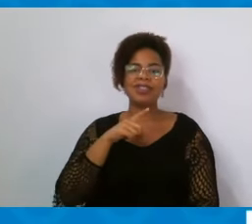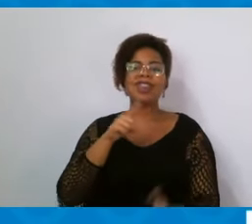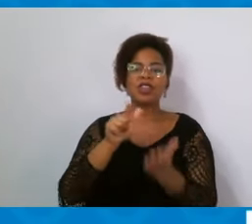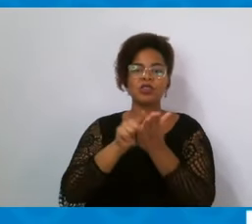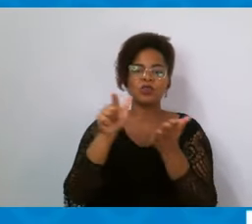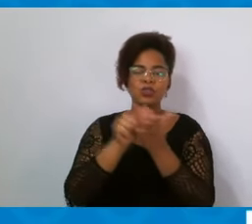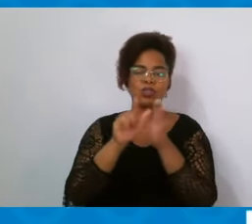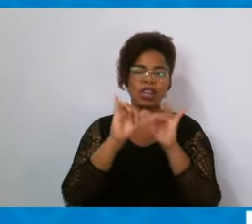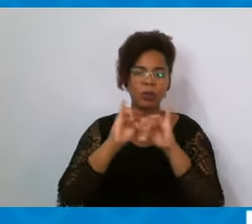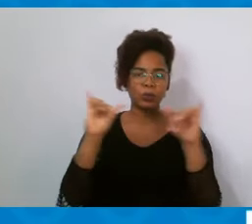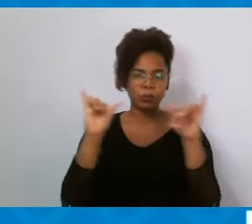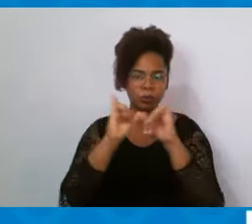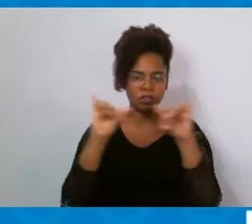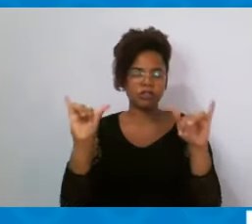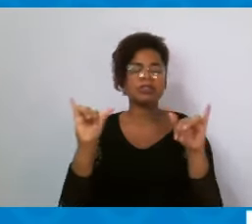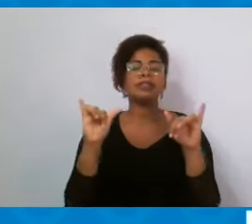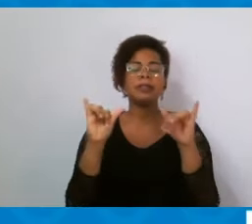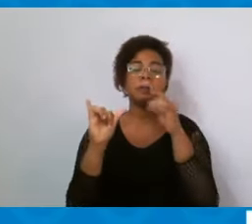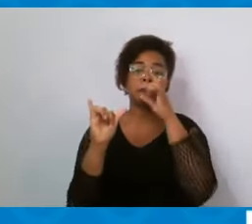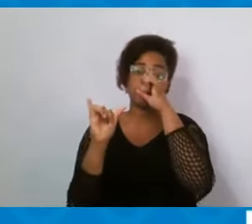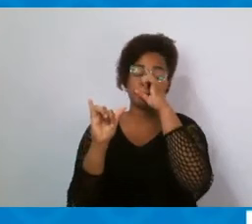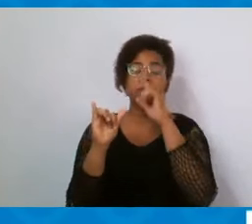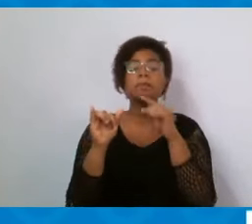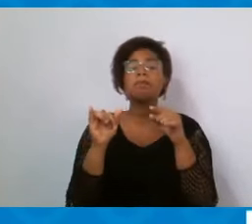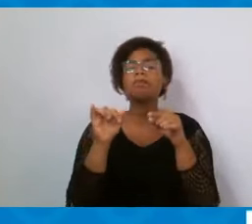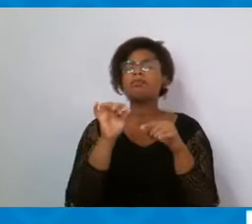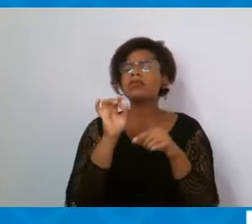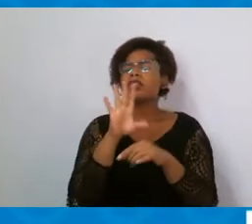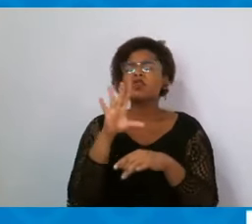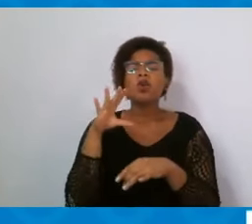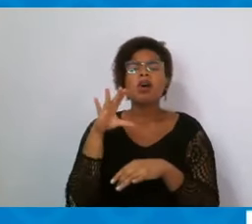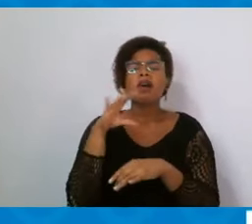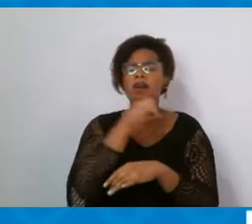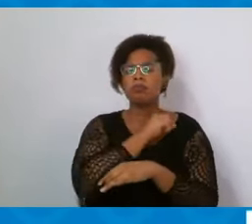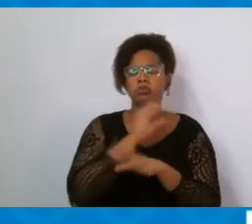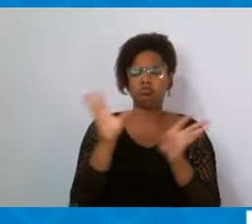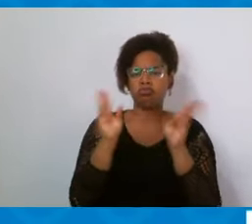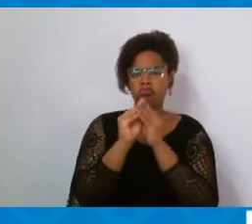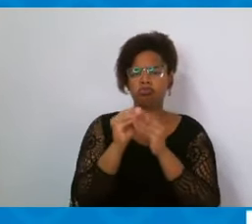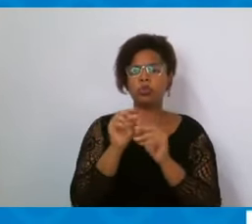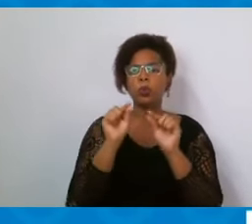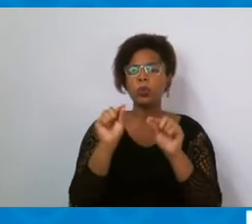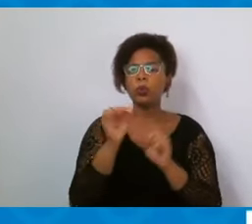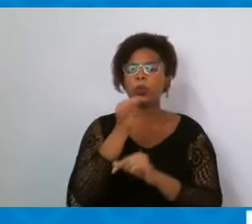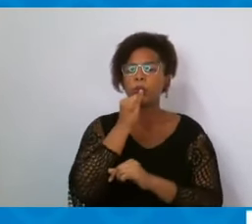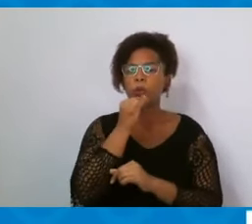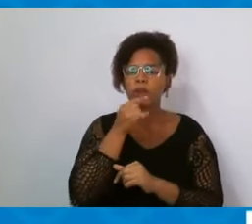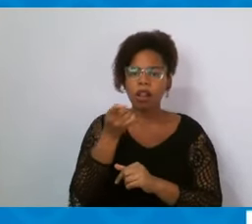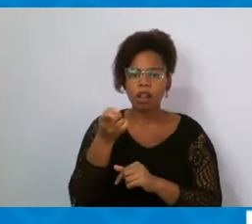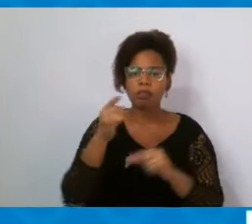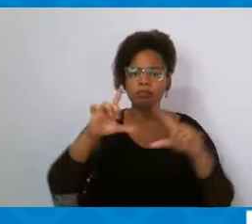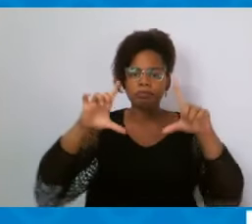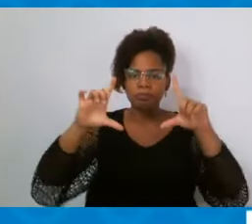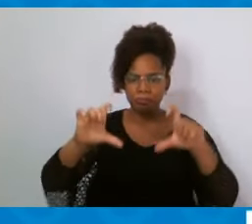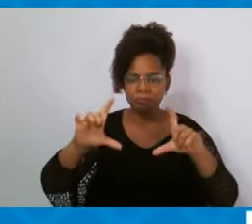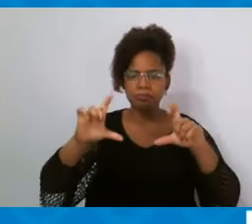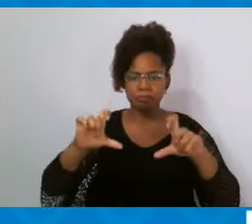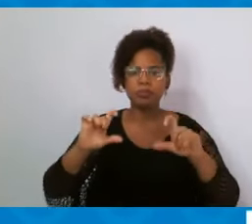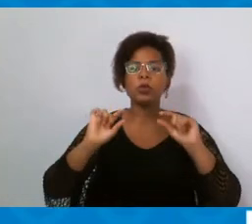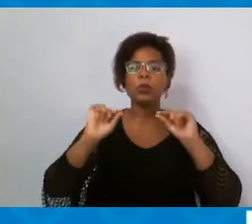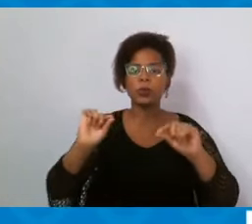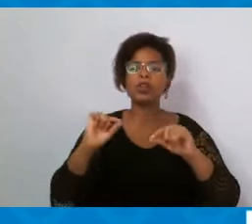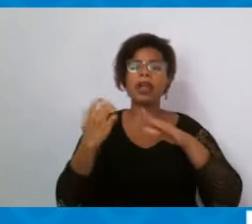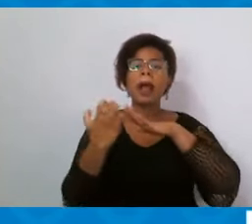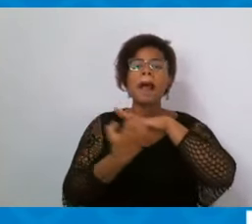no Porvir e vão nos achar lá. E esse aqui é um exemplo bem rápido que se transformou numa startup, que é um aplicativo